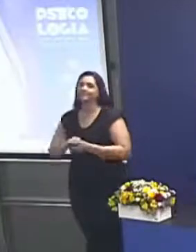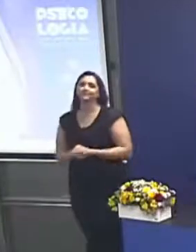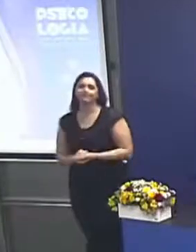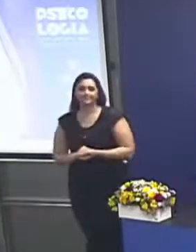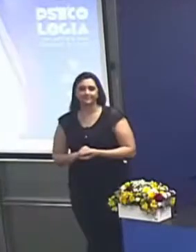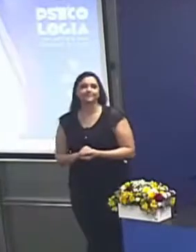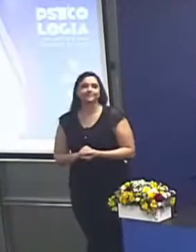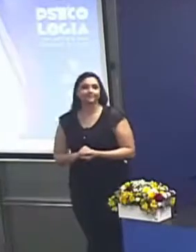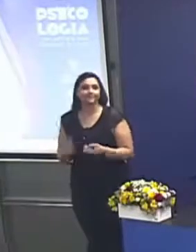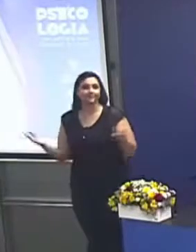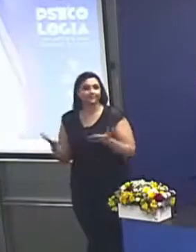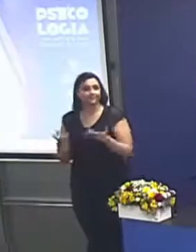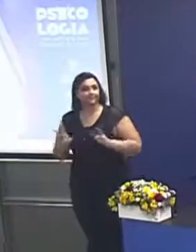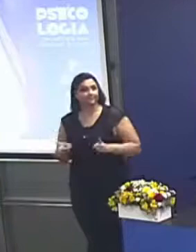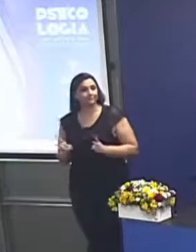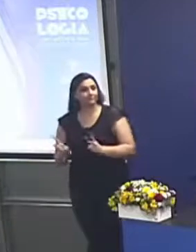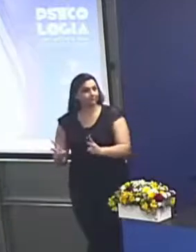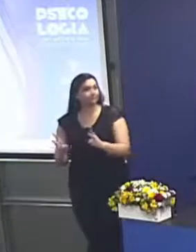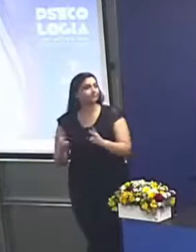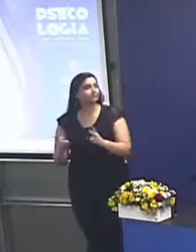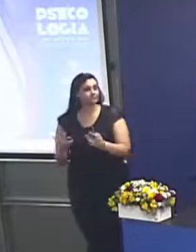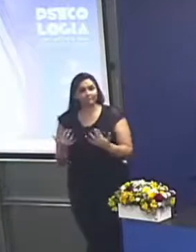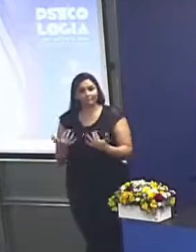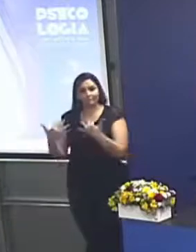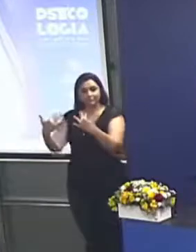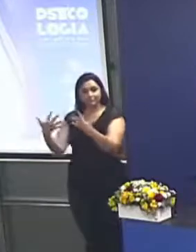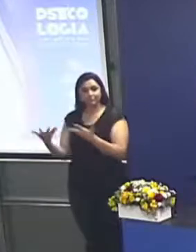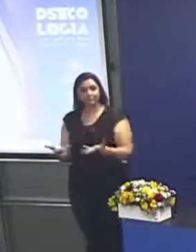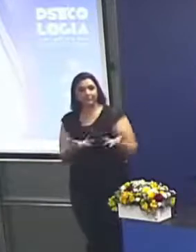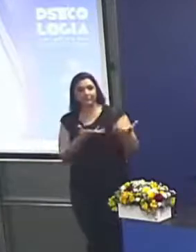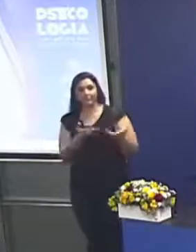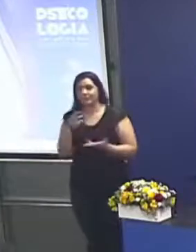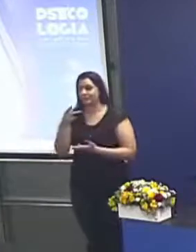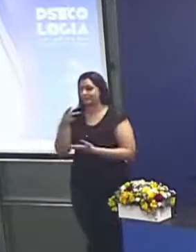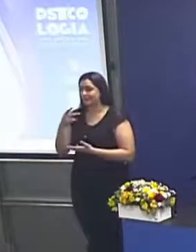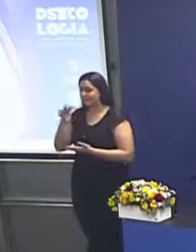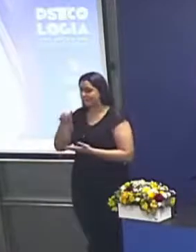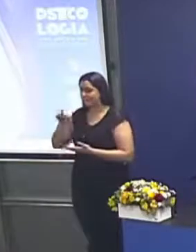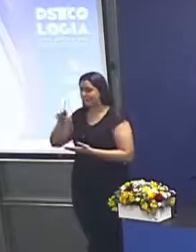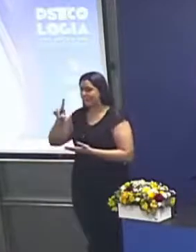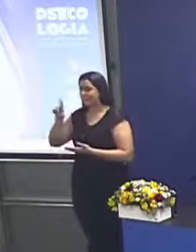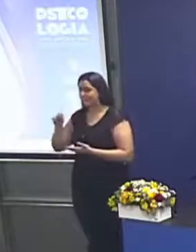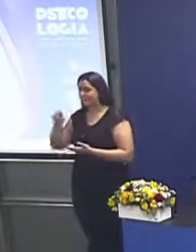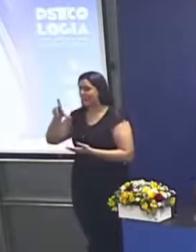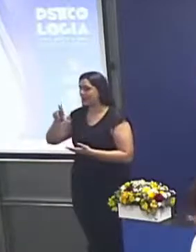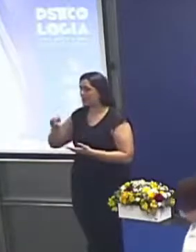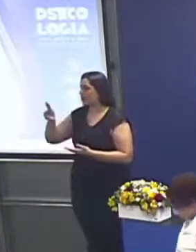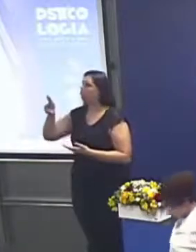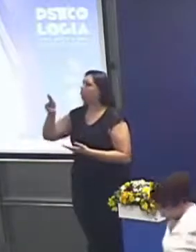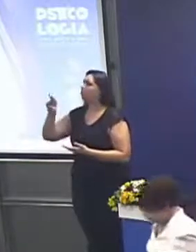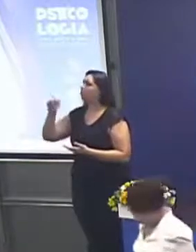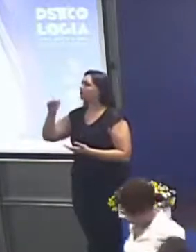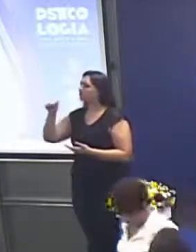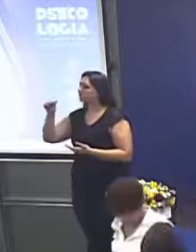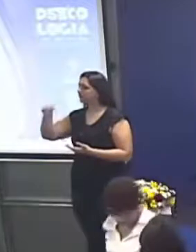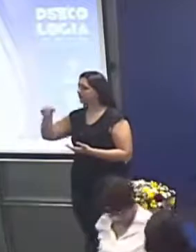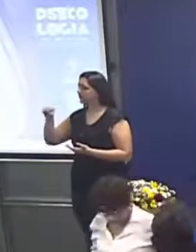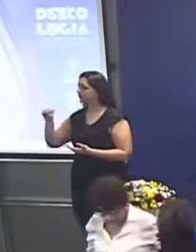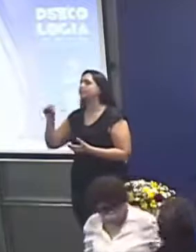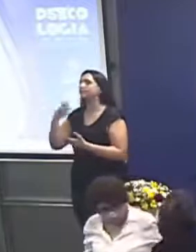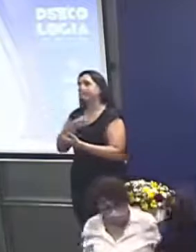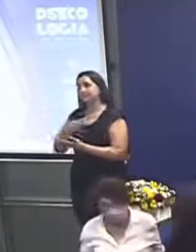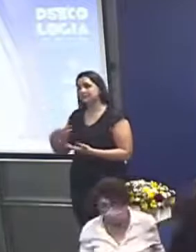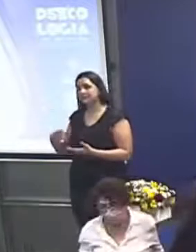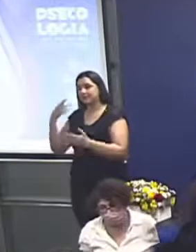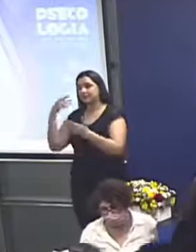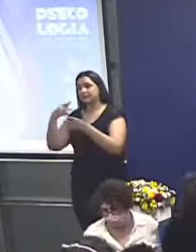Senhoras e senhores, dando continuidade ao ato, convidamos a senhora Fernanda Lou Sanz Magano, presidente do Sindicato